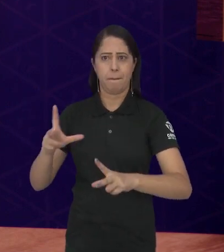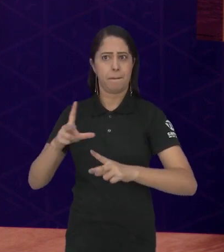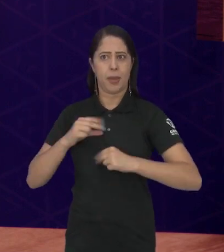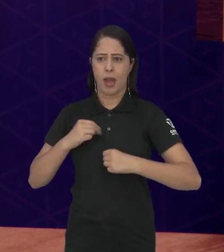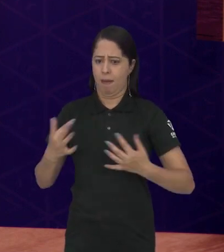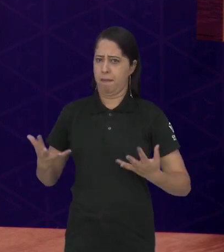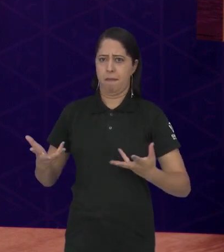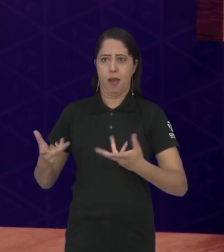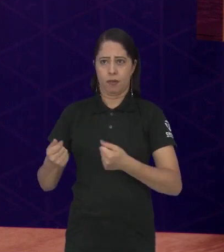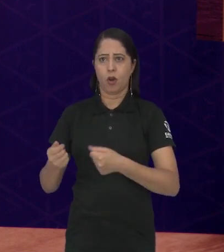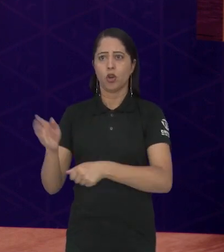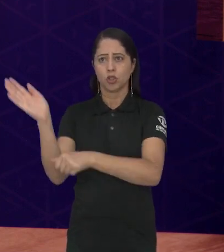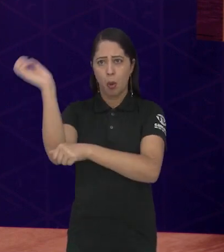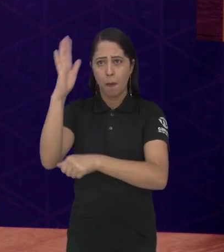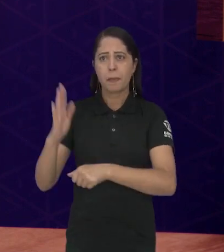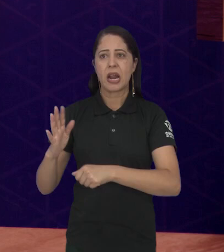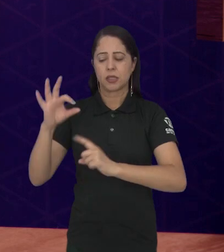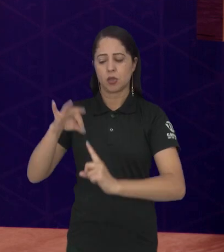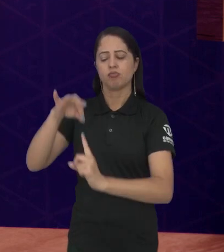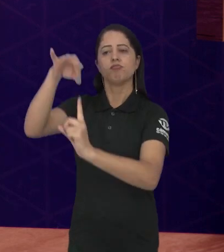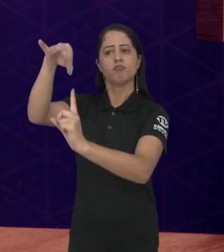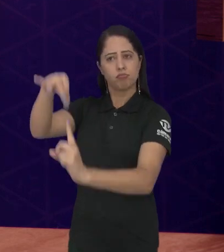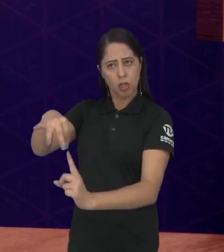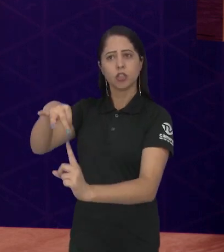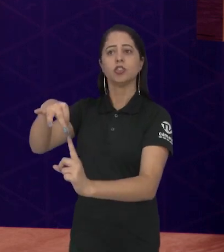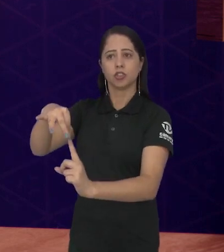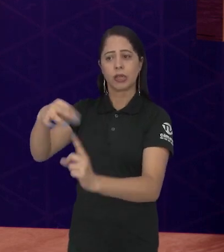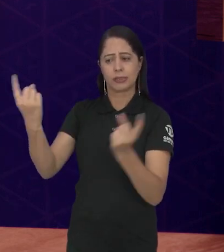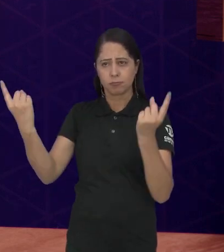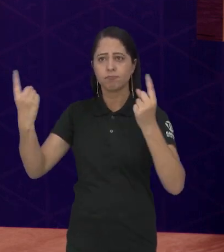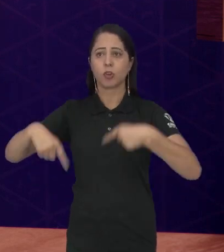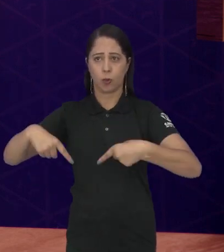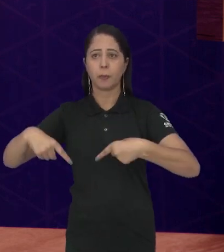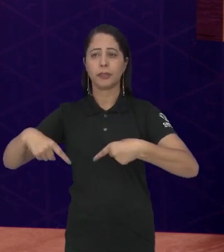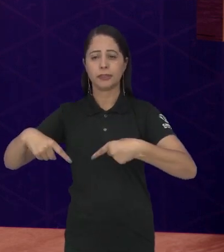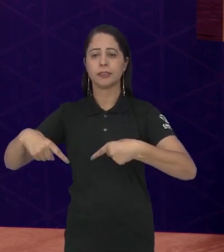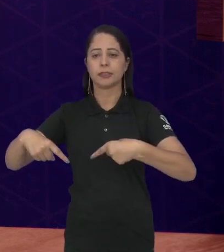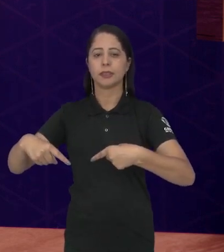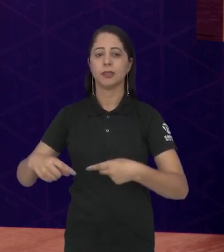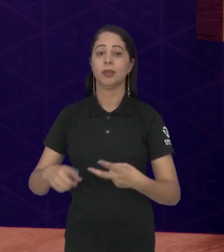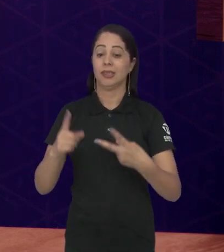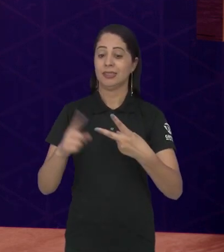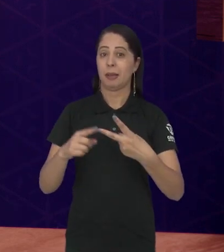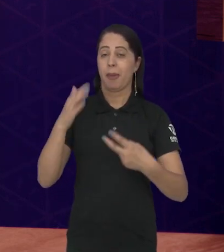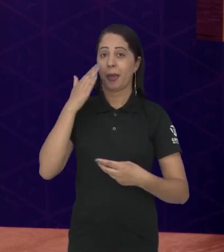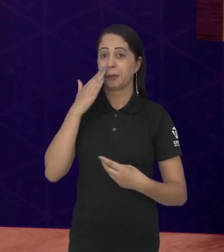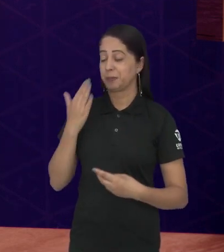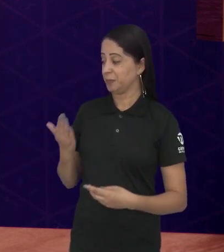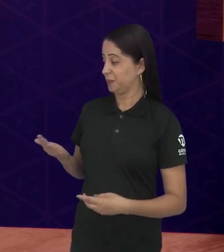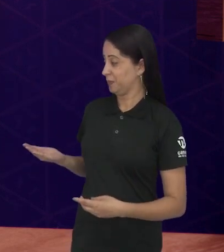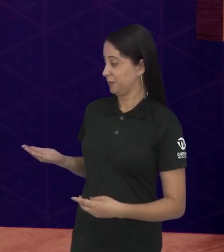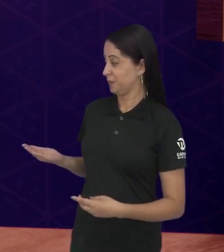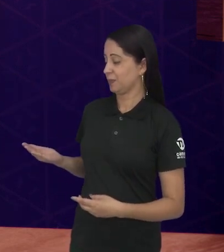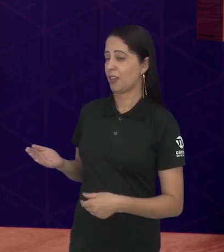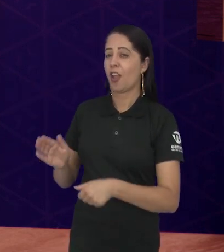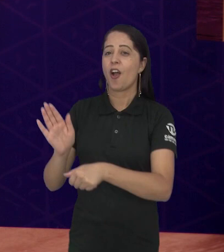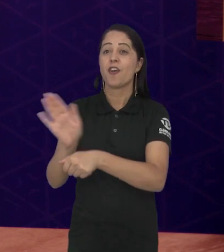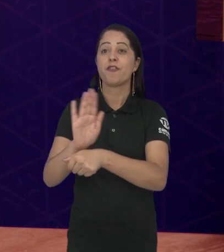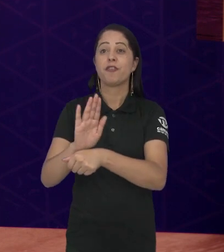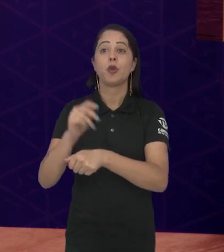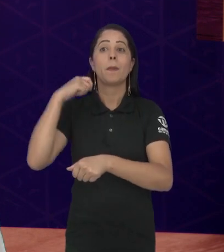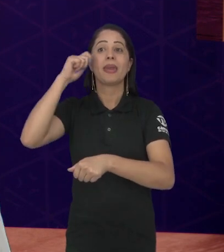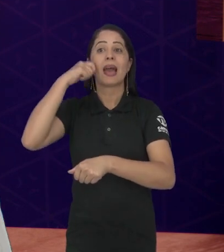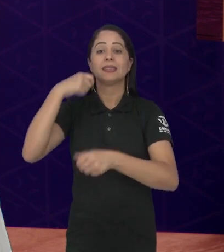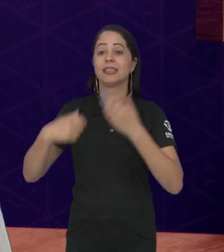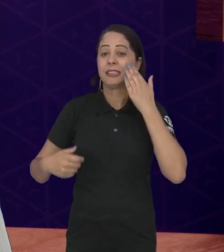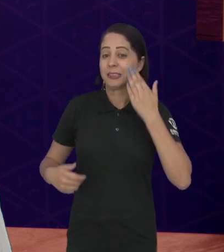né? O Brasil ter concorrido nessa categoria no Oscar. E Central do Brasil, né, com a